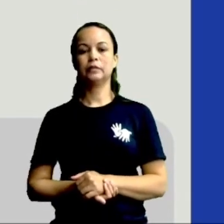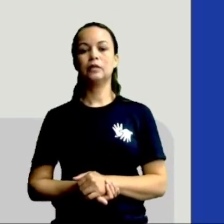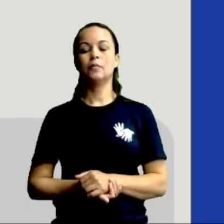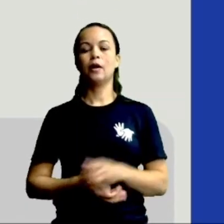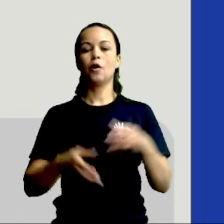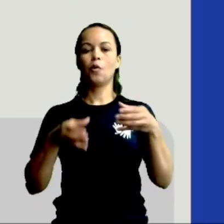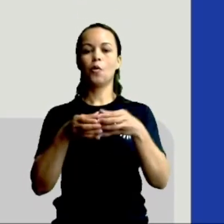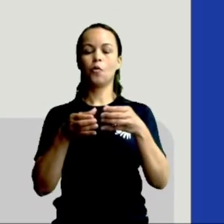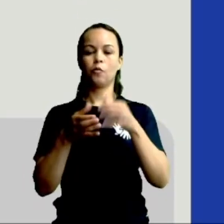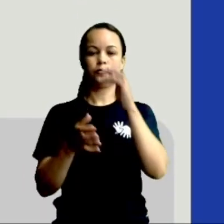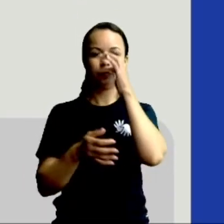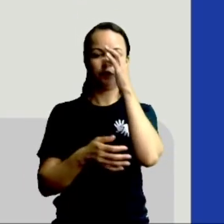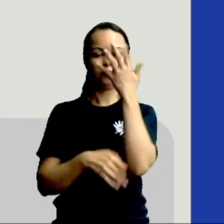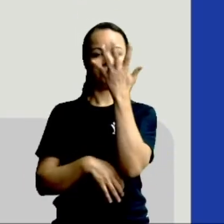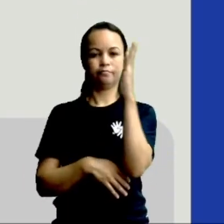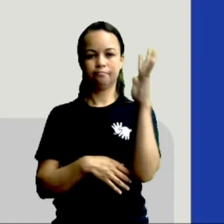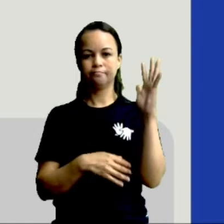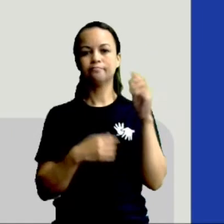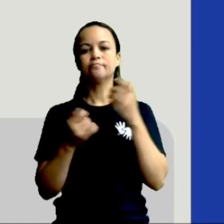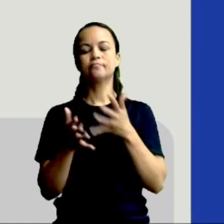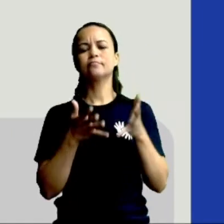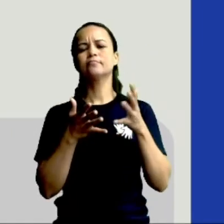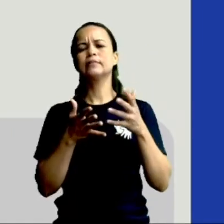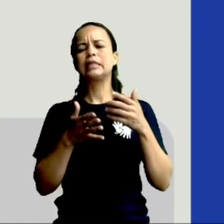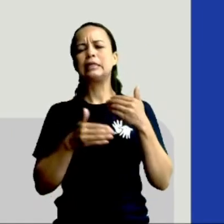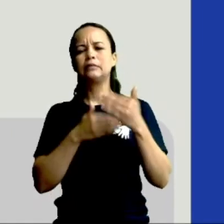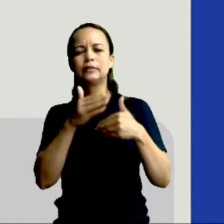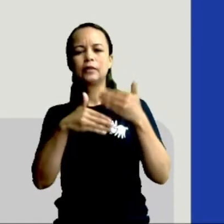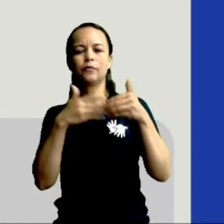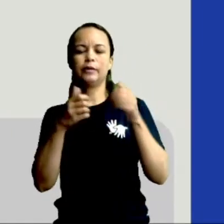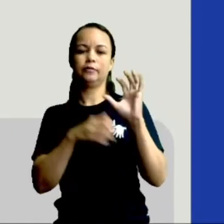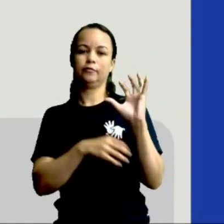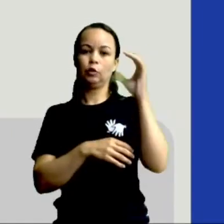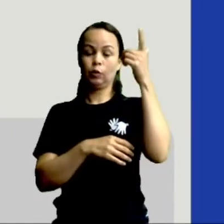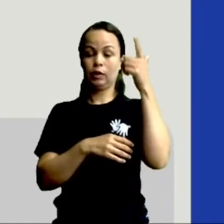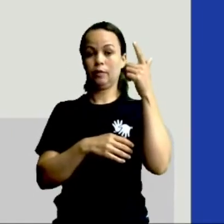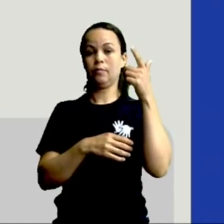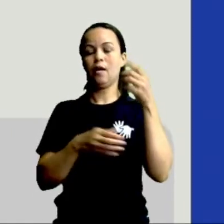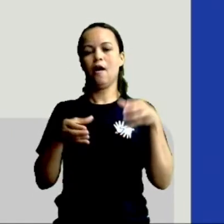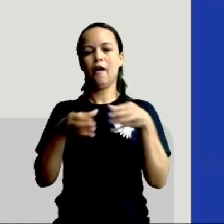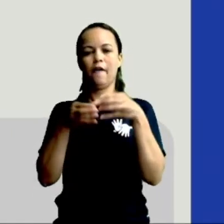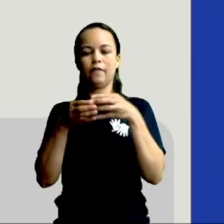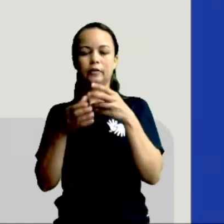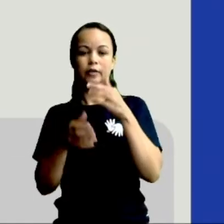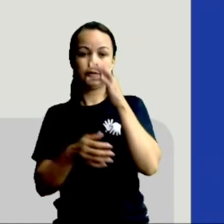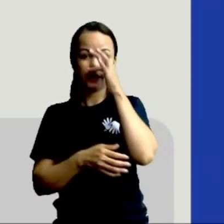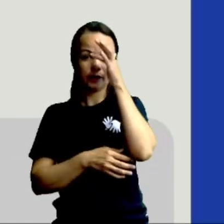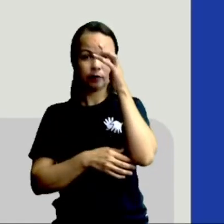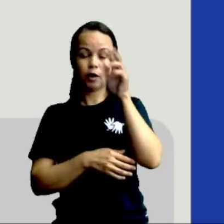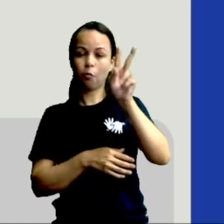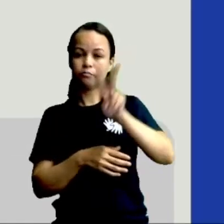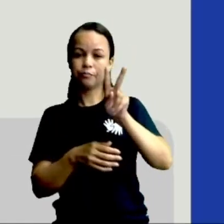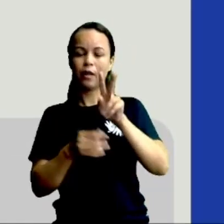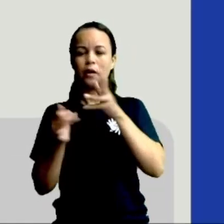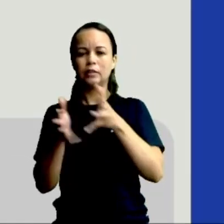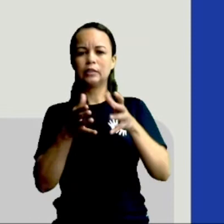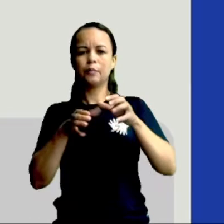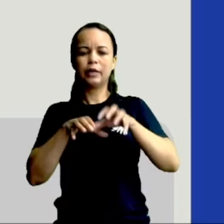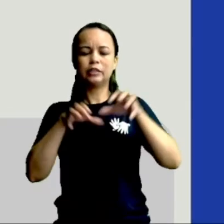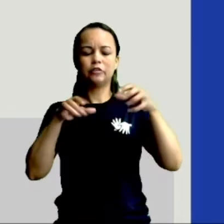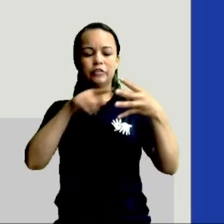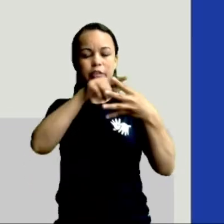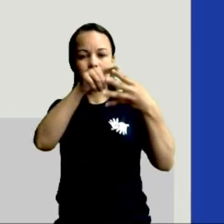Sobre a vegetação. Em consequência do clima, a vegetação do Nordeste é muito variada, sendo dividida em